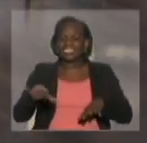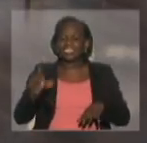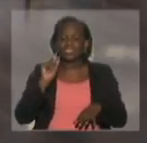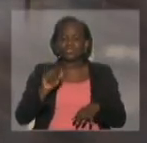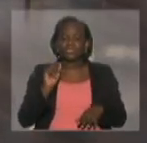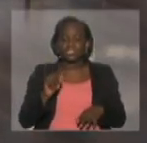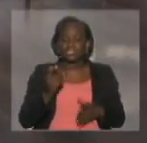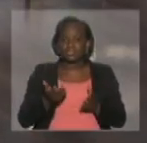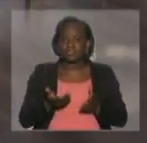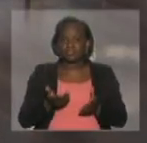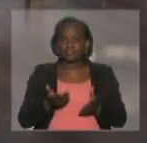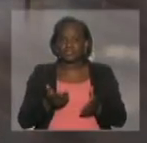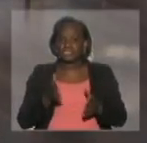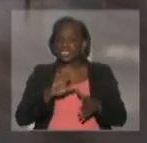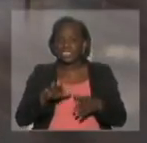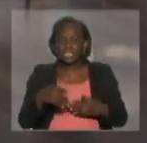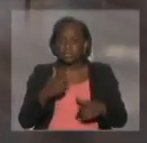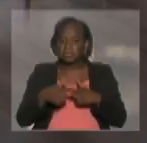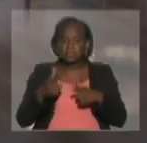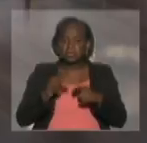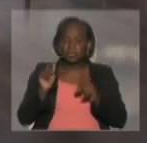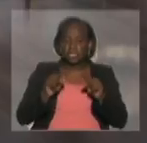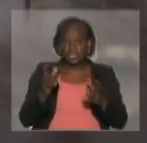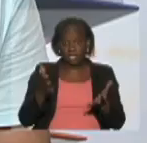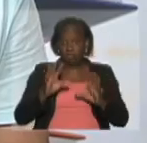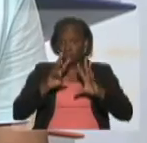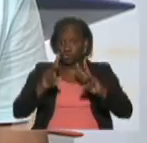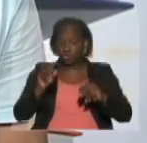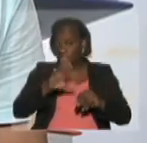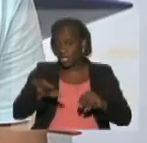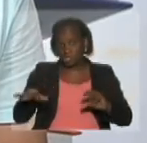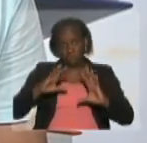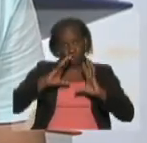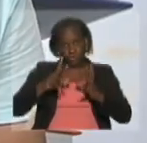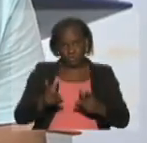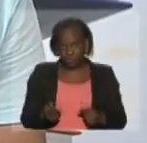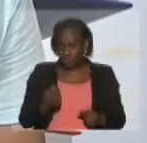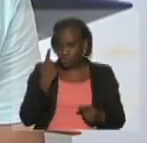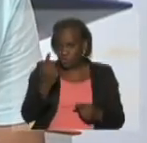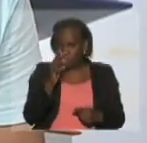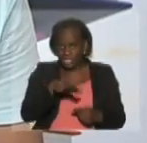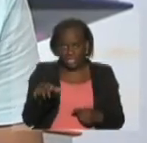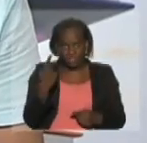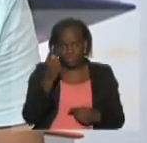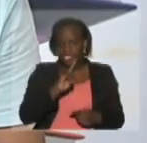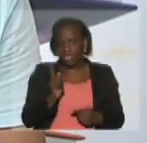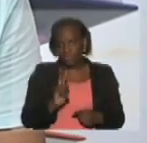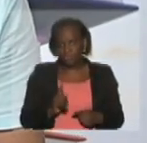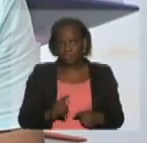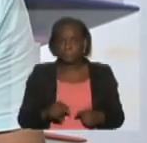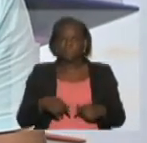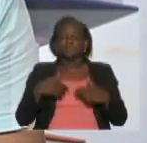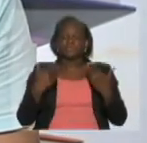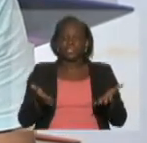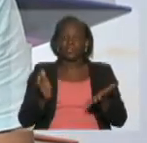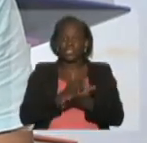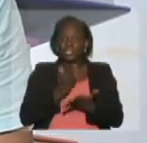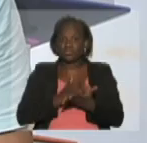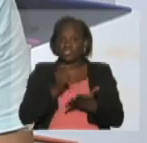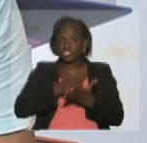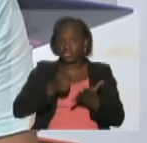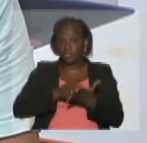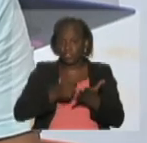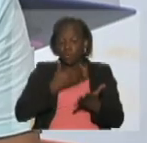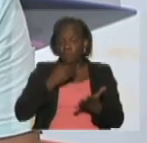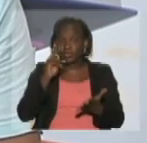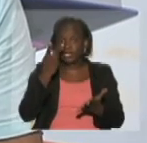em primeiro lugar? O que é criança problemática? Todas as crianças do mundo, não é uma criança específica. E aí, esse livro foi escrito